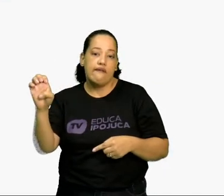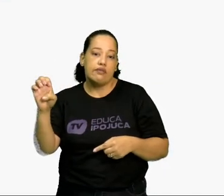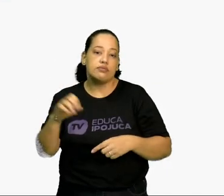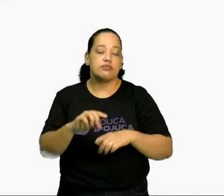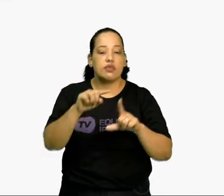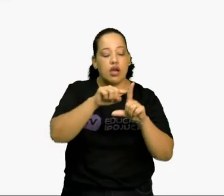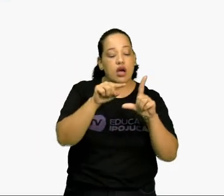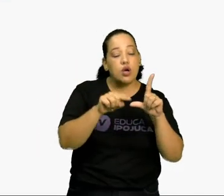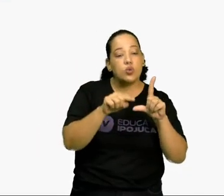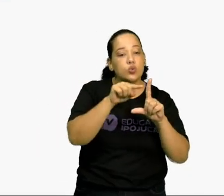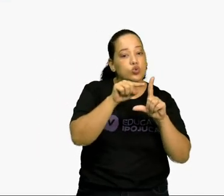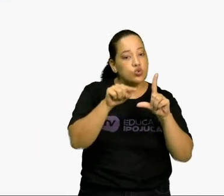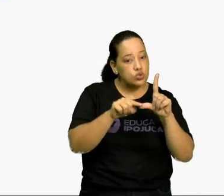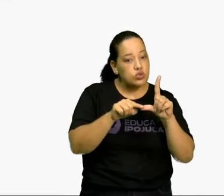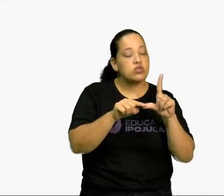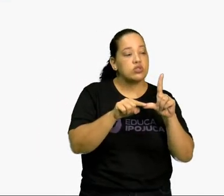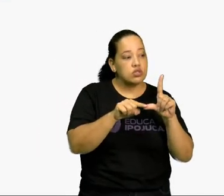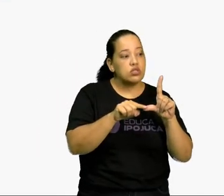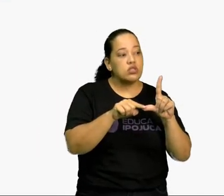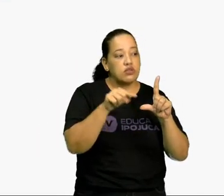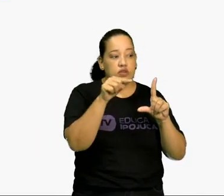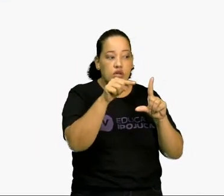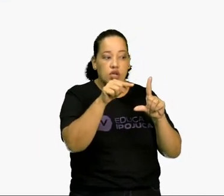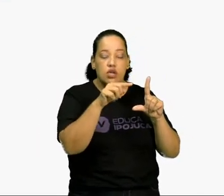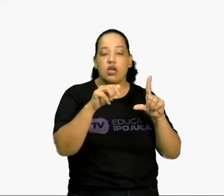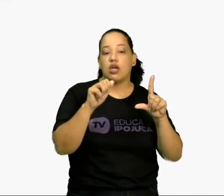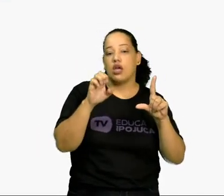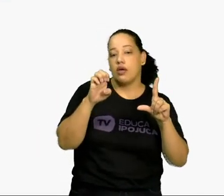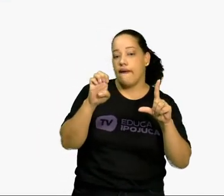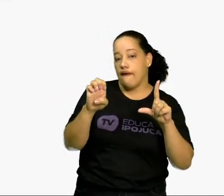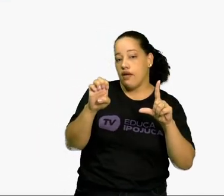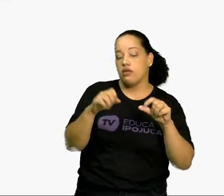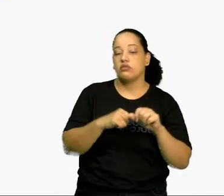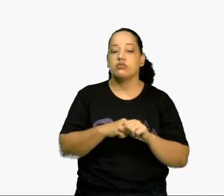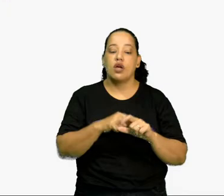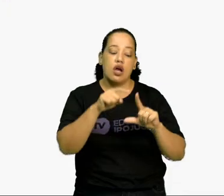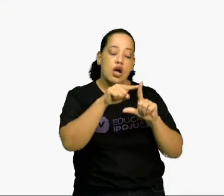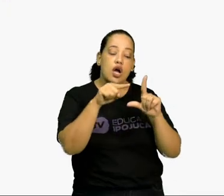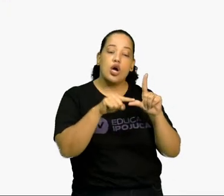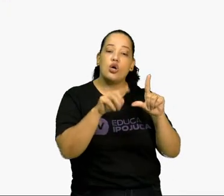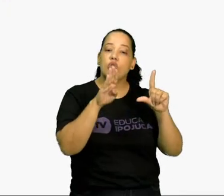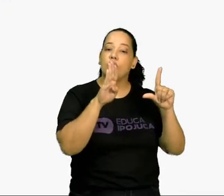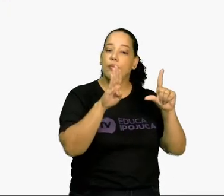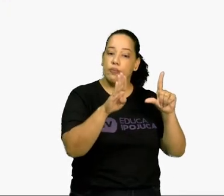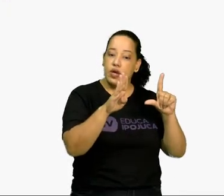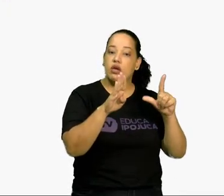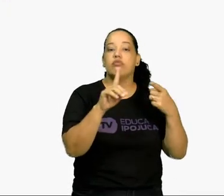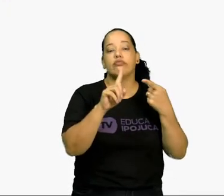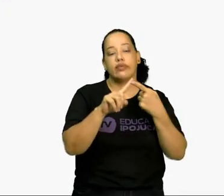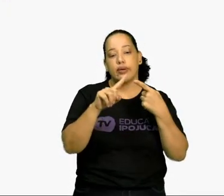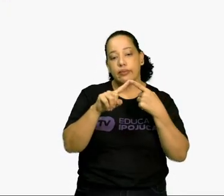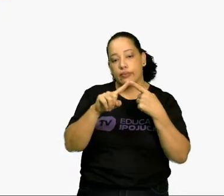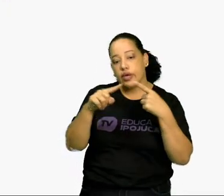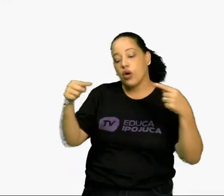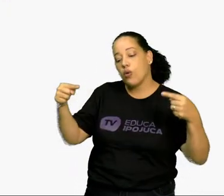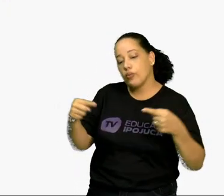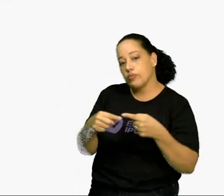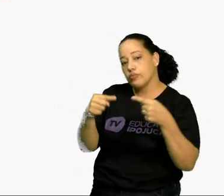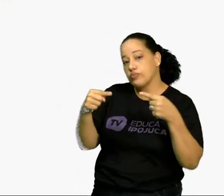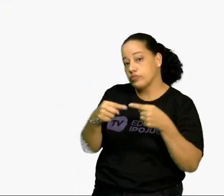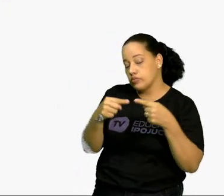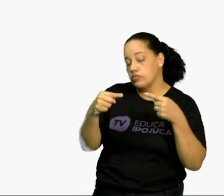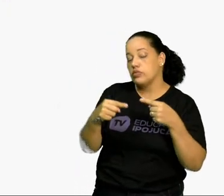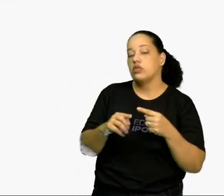É esse aqui embaixo o ângulo B também é congruente ao lado ao ângulo